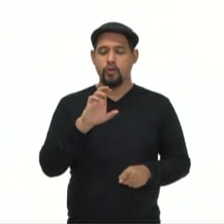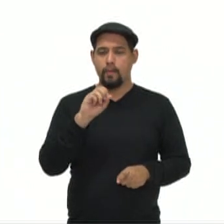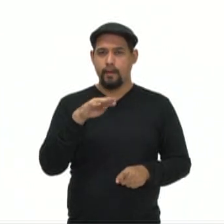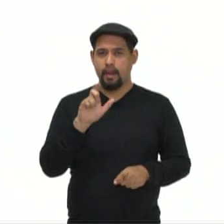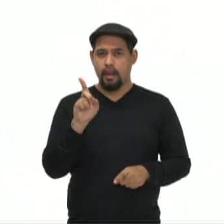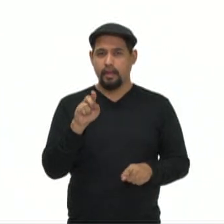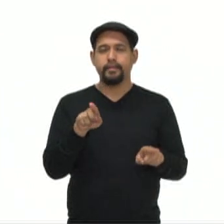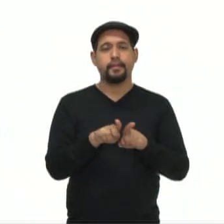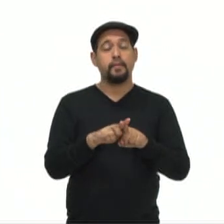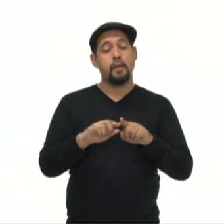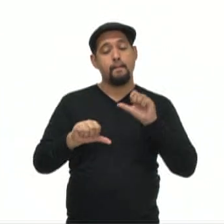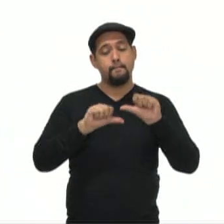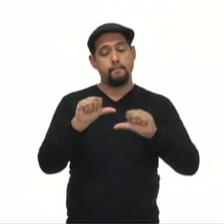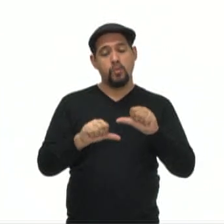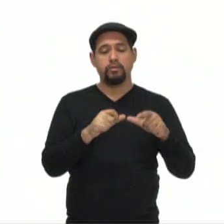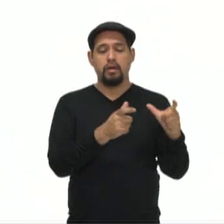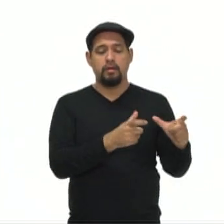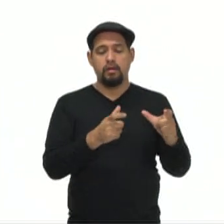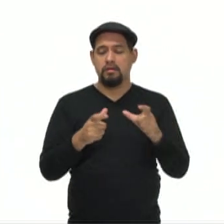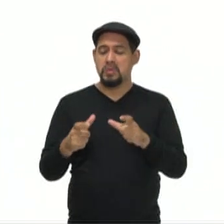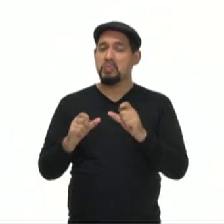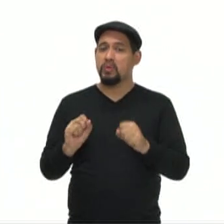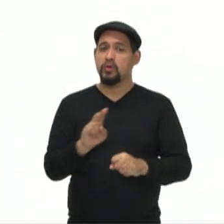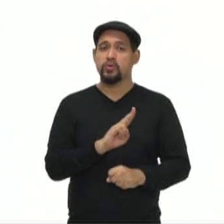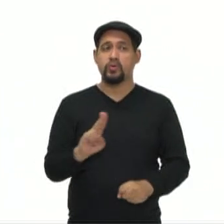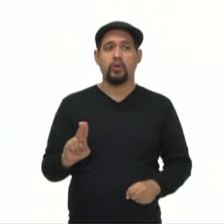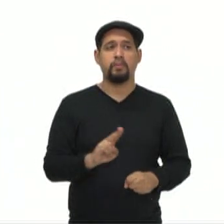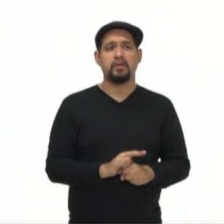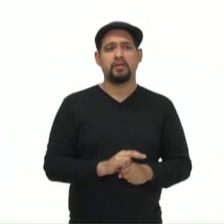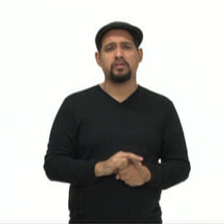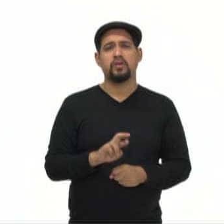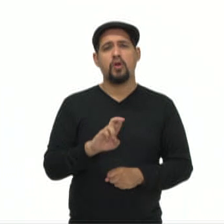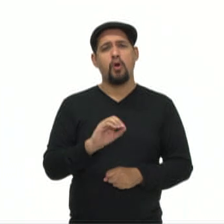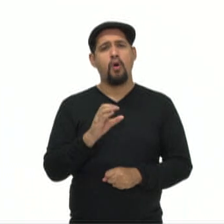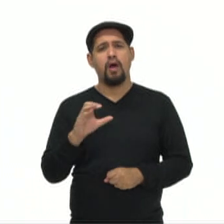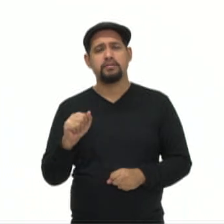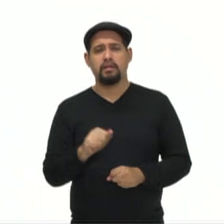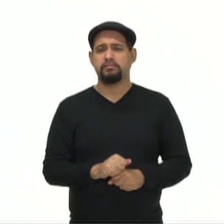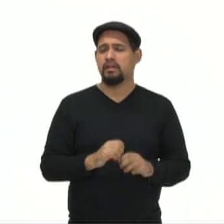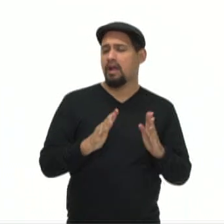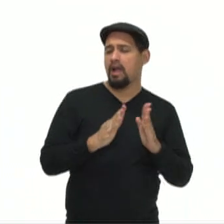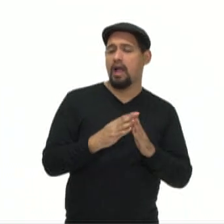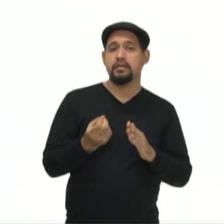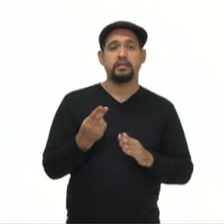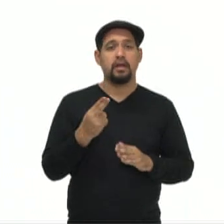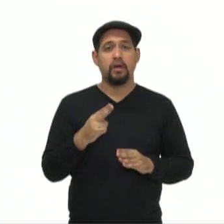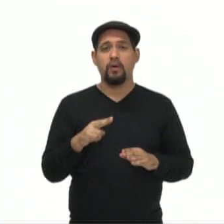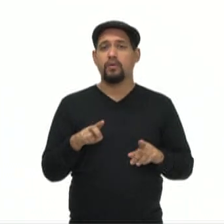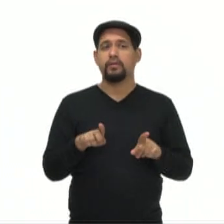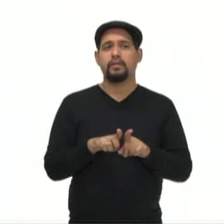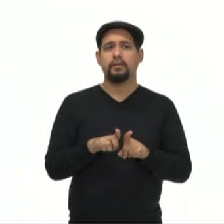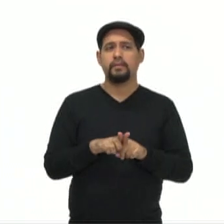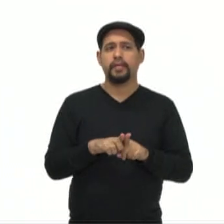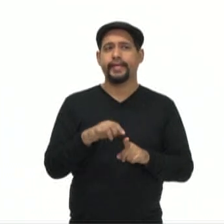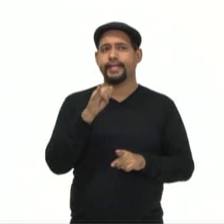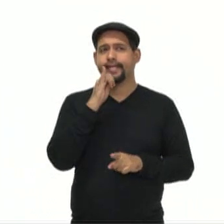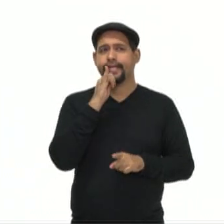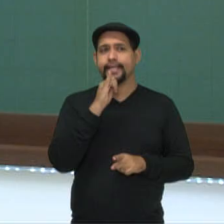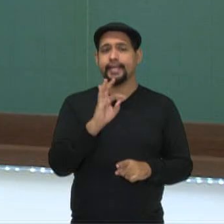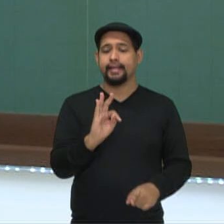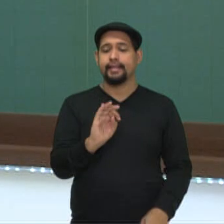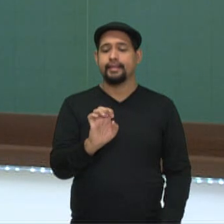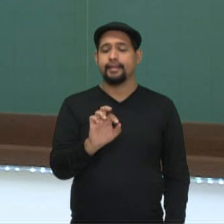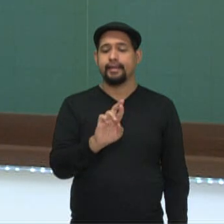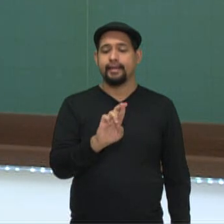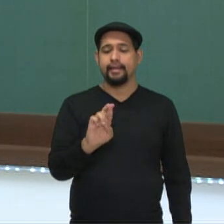Pode variar conforme a região. Pode ser chamado de roça, casa ou ainda tenda. O nome é terreiro, mas em